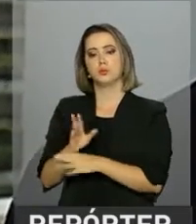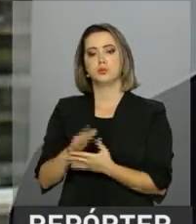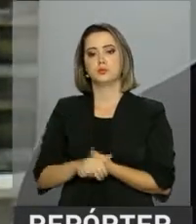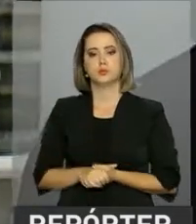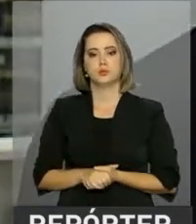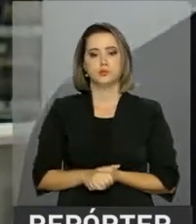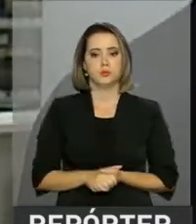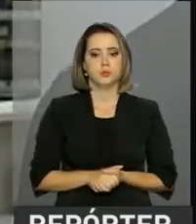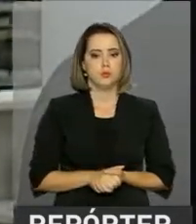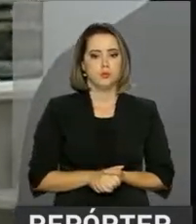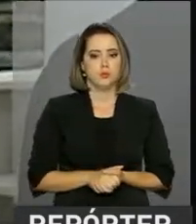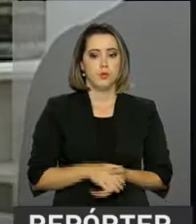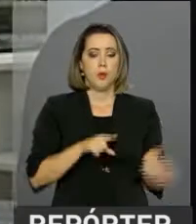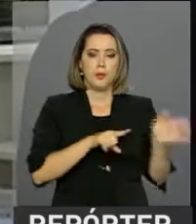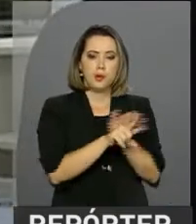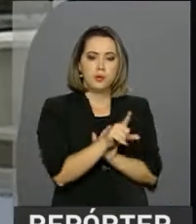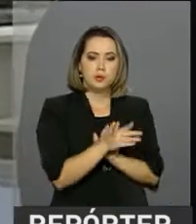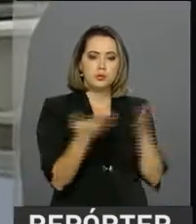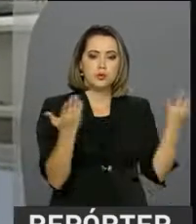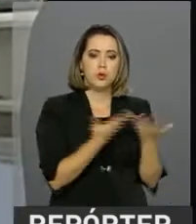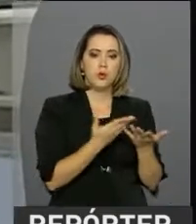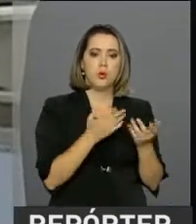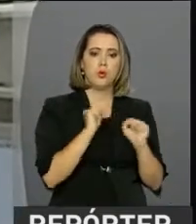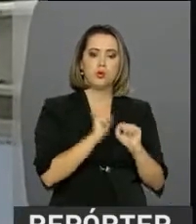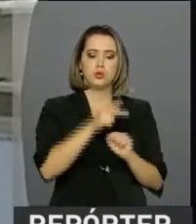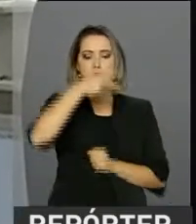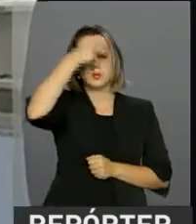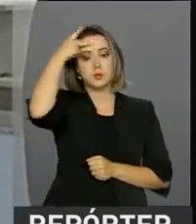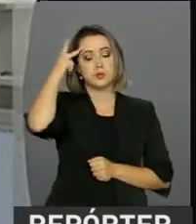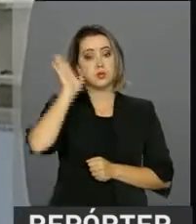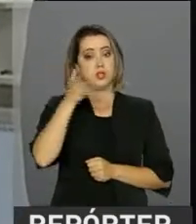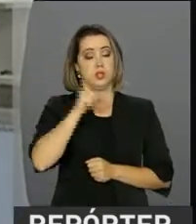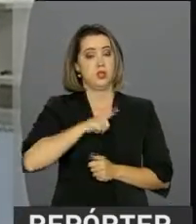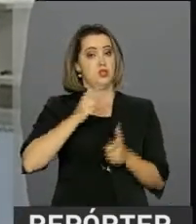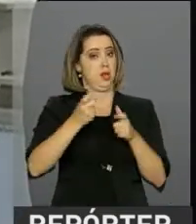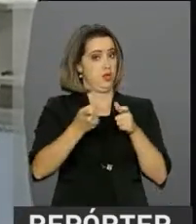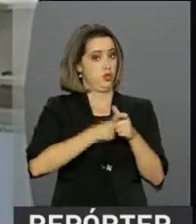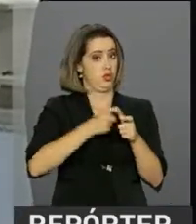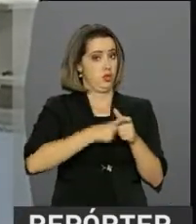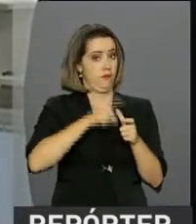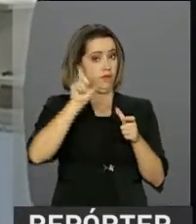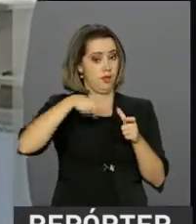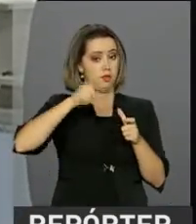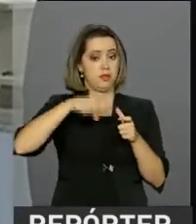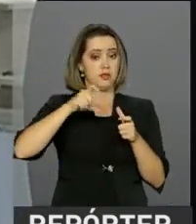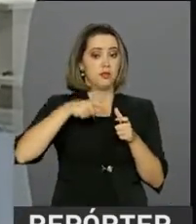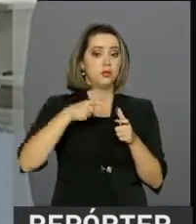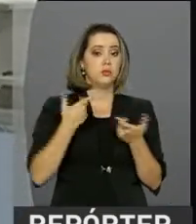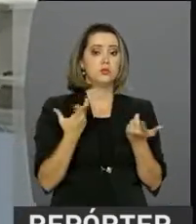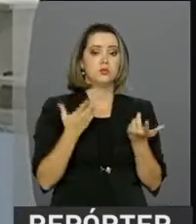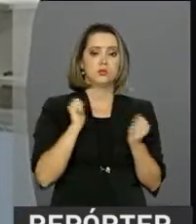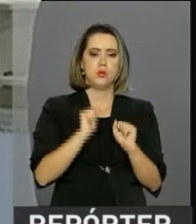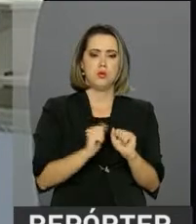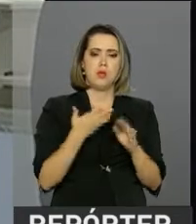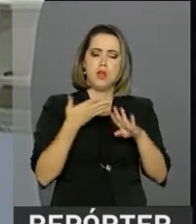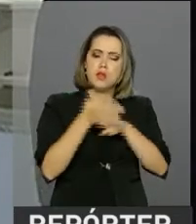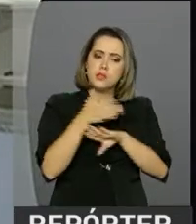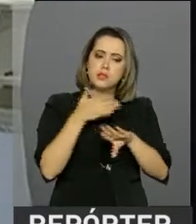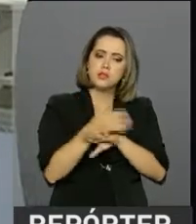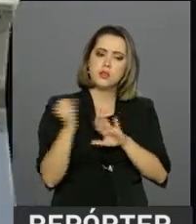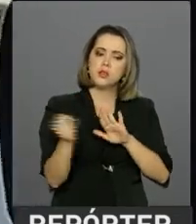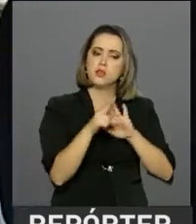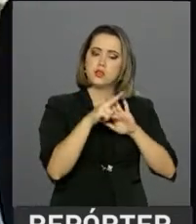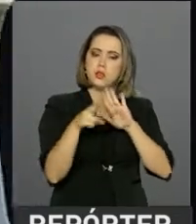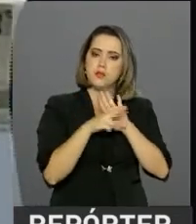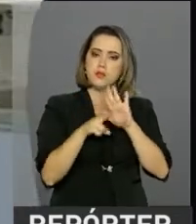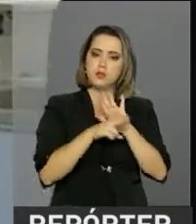hoje vale a pena as pessoas que têm esta dívida do cartão de crédito vale a pena elas entrarem nessa modalidade